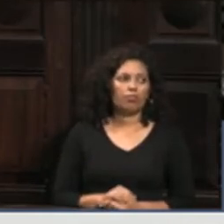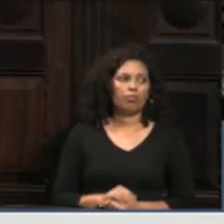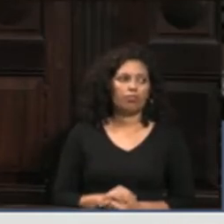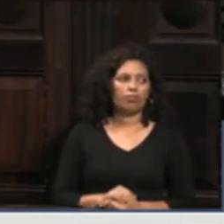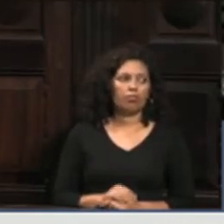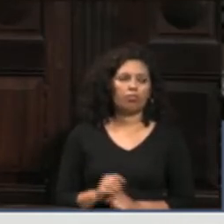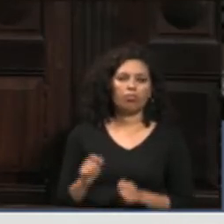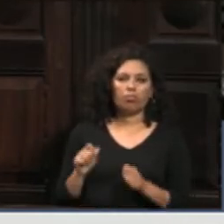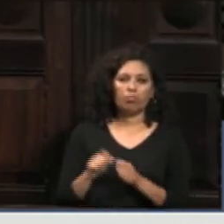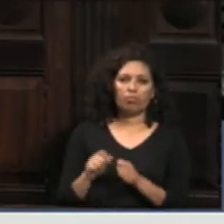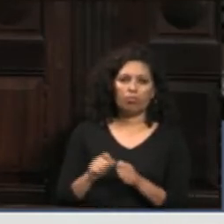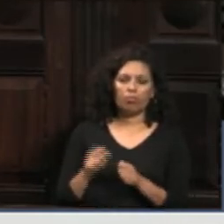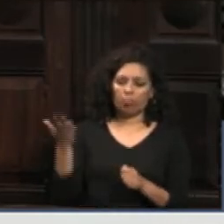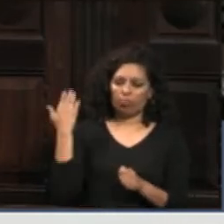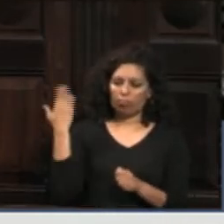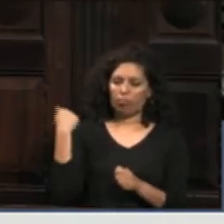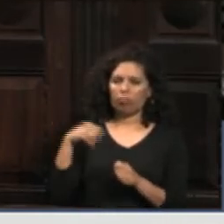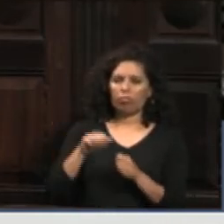fazia